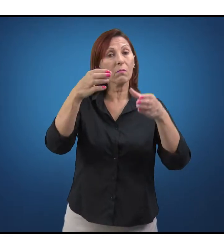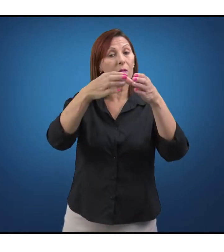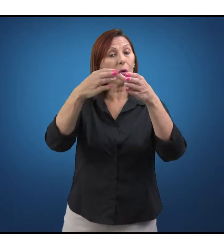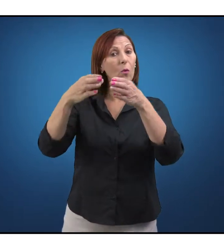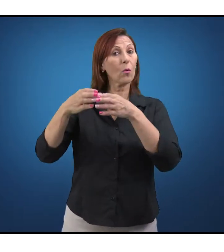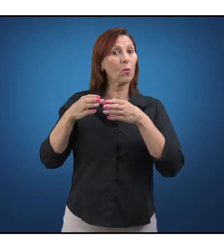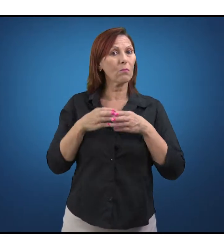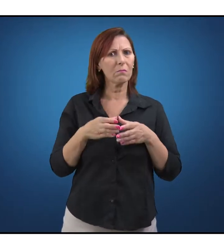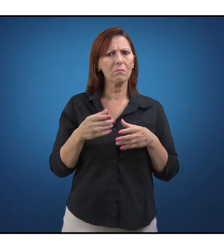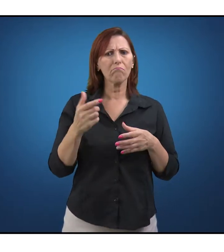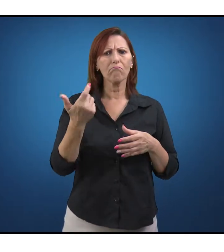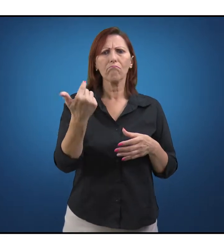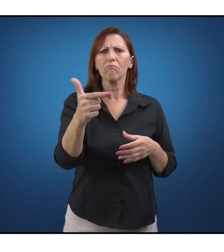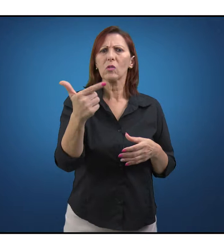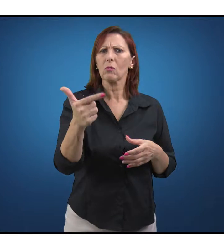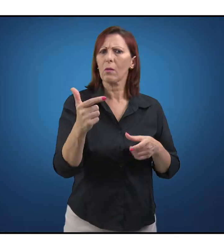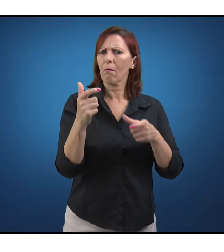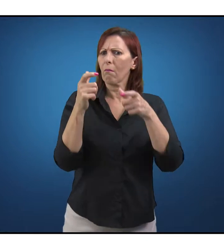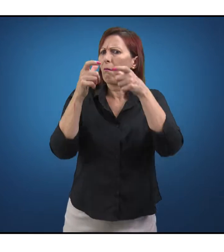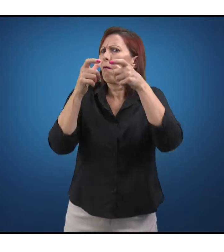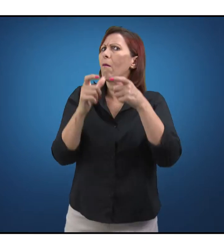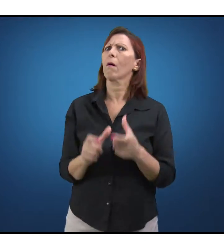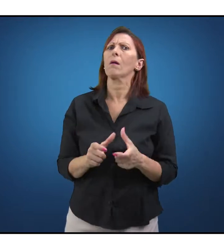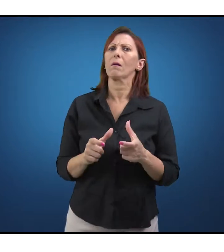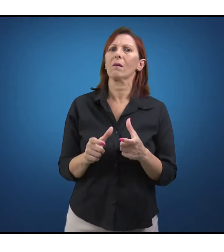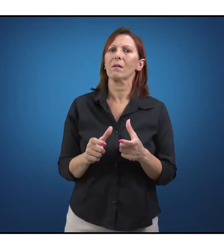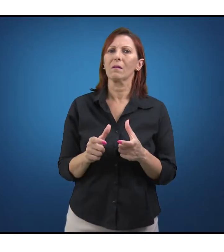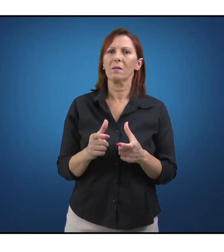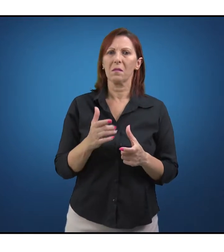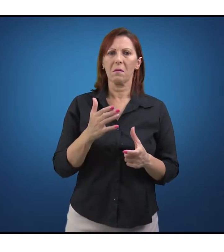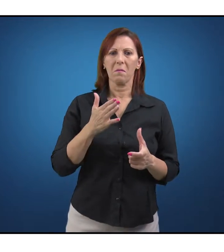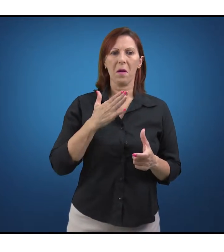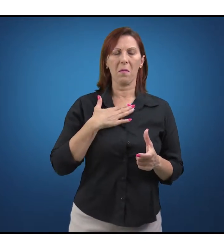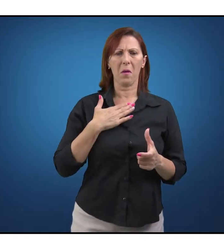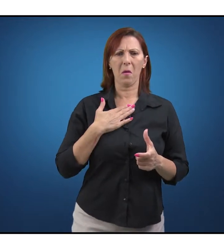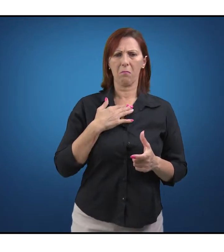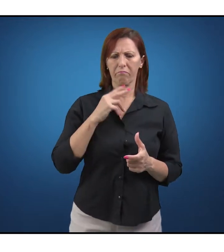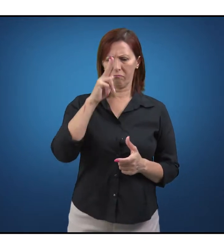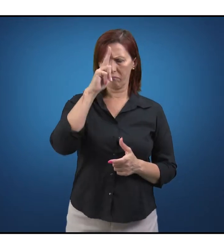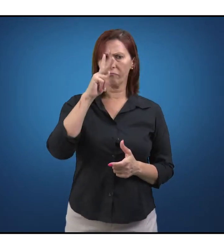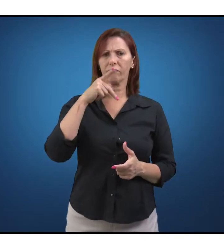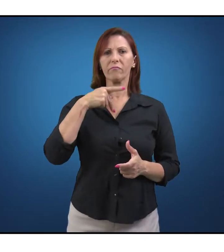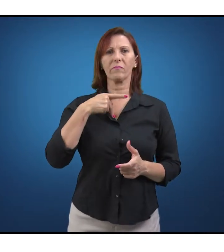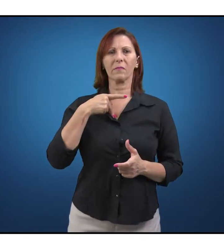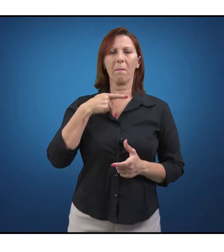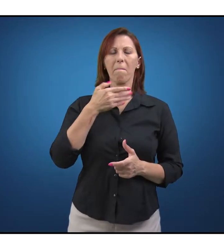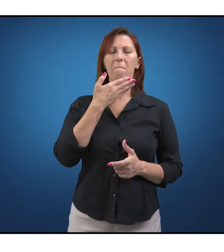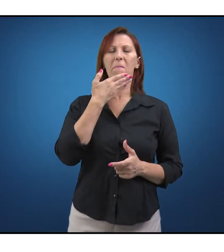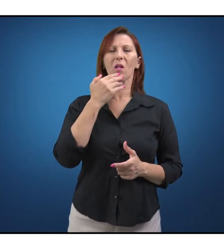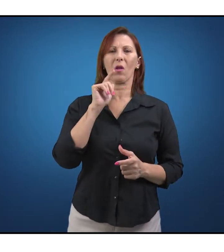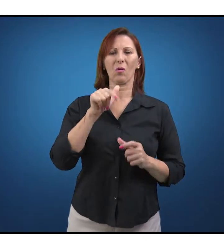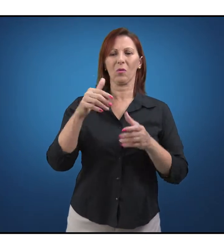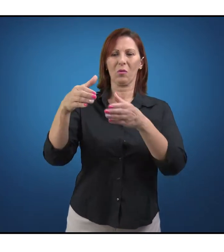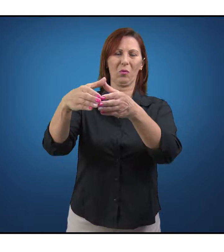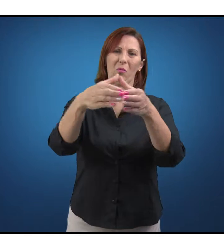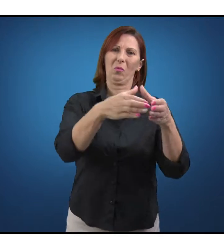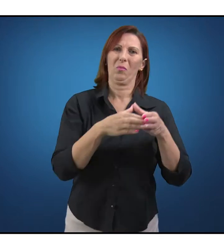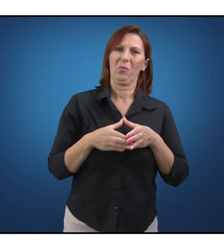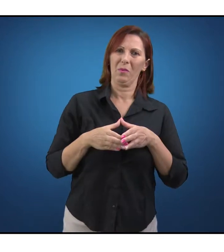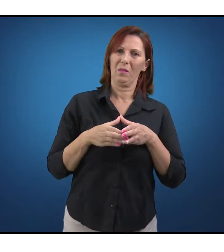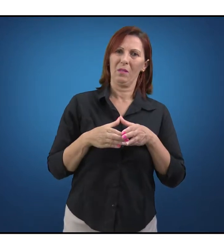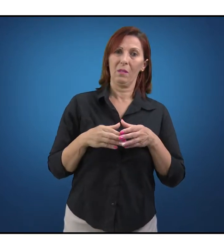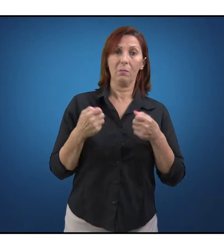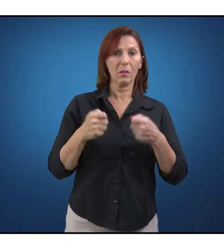coletiva, portanto, não existe espaço para que o meu individual sobressaia sobre o coletivo. Eu